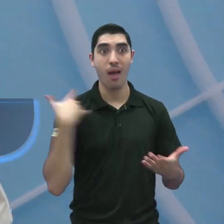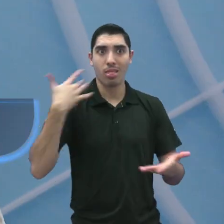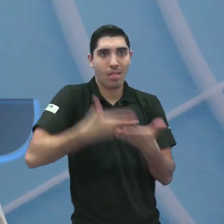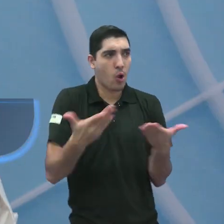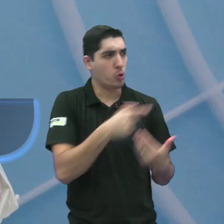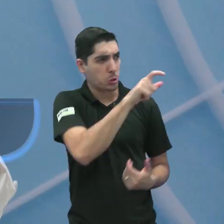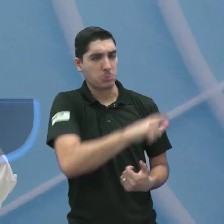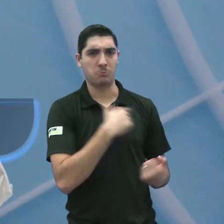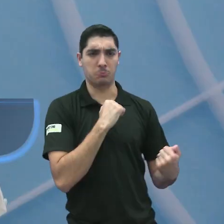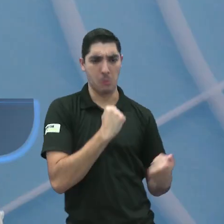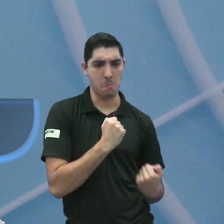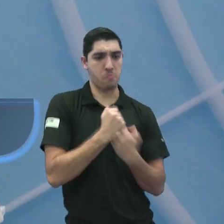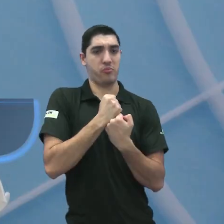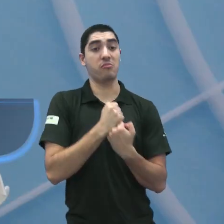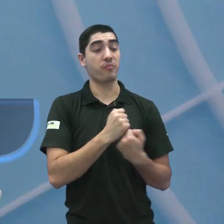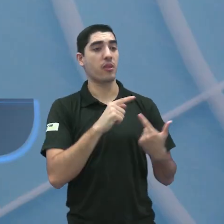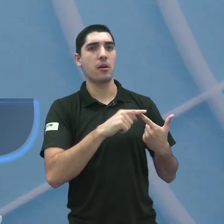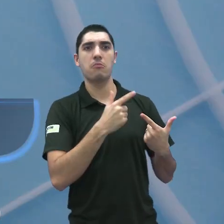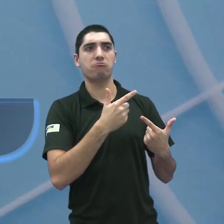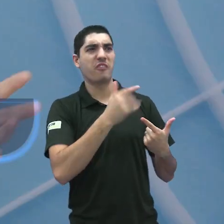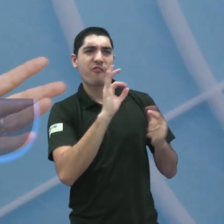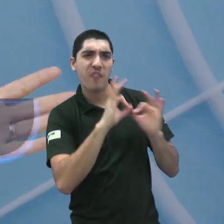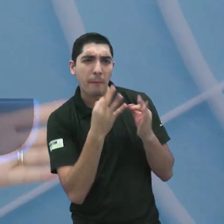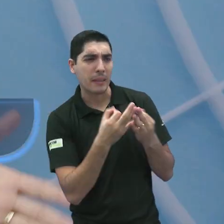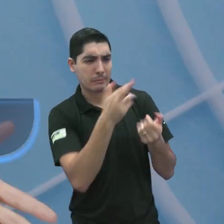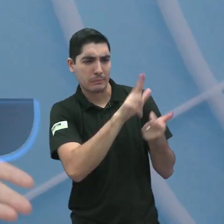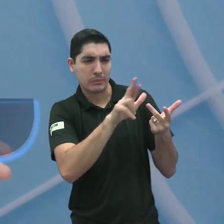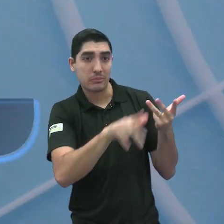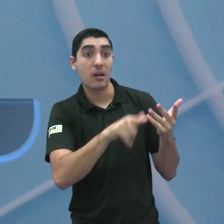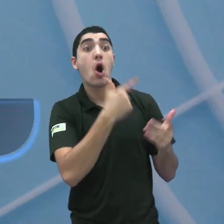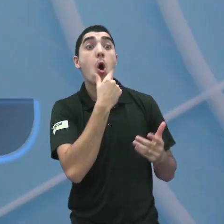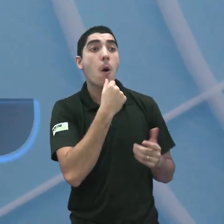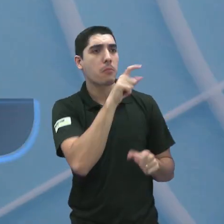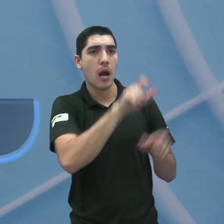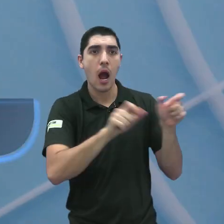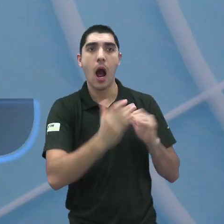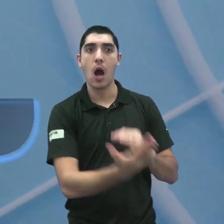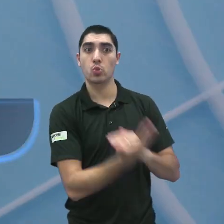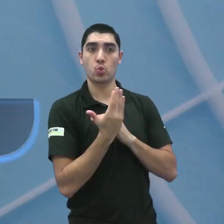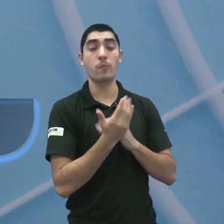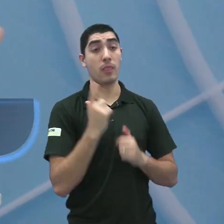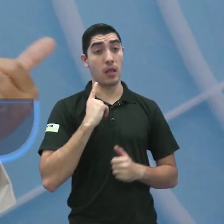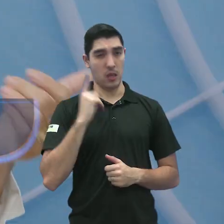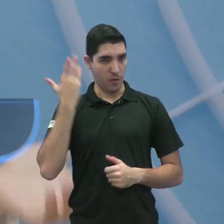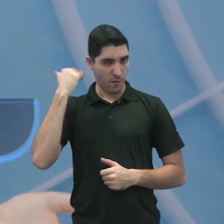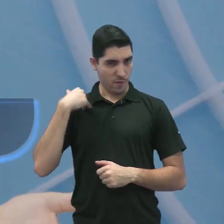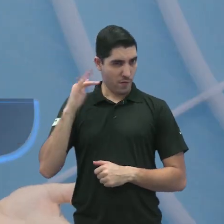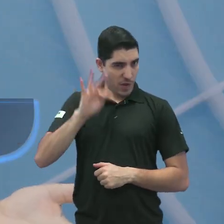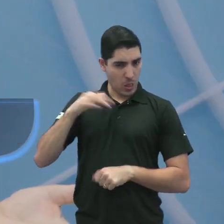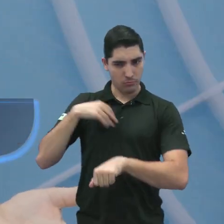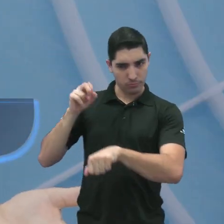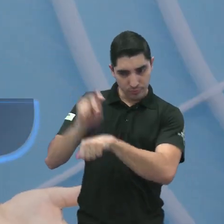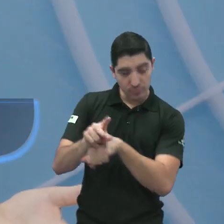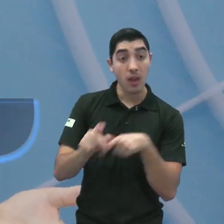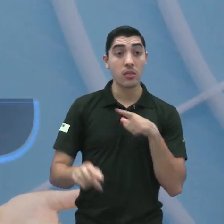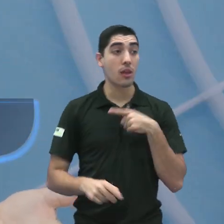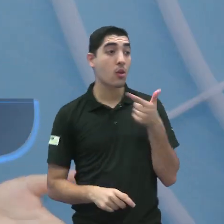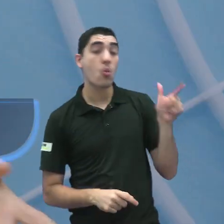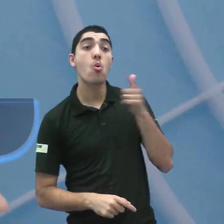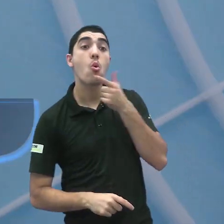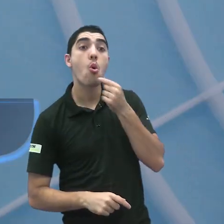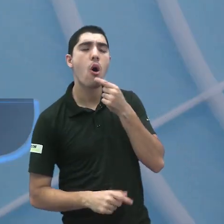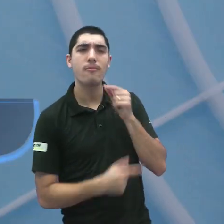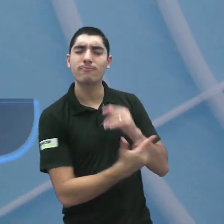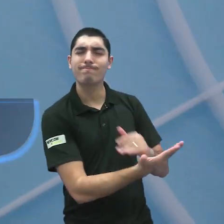me ajudaram a acreditar e avançar. Então eu entrando na faculdade, eu tinha um colega que fazia iniciação científica num outro